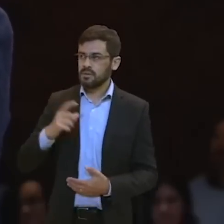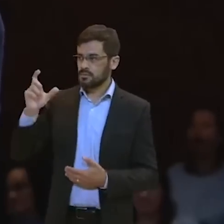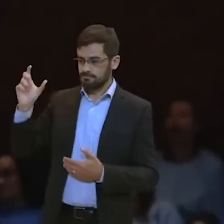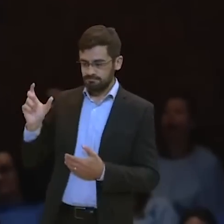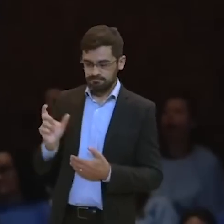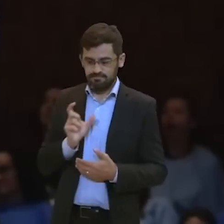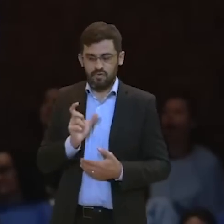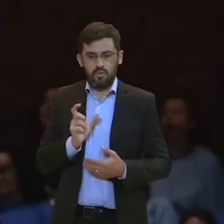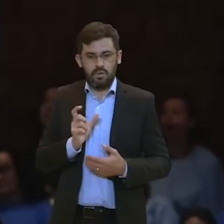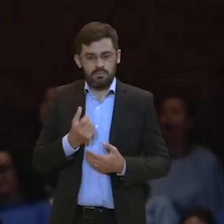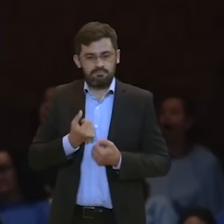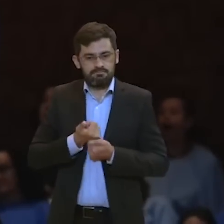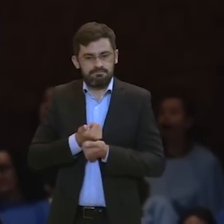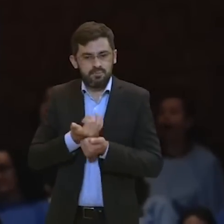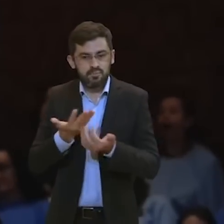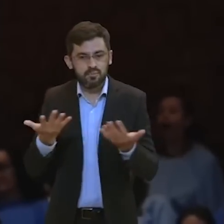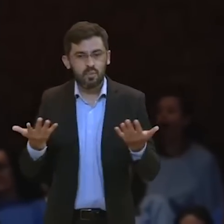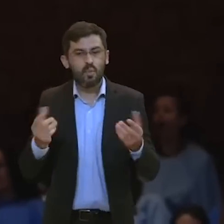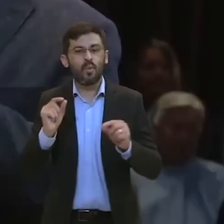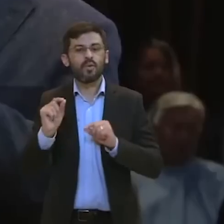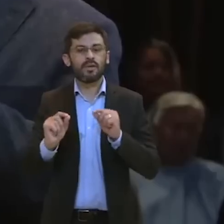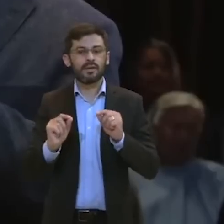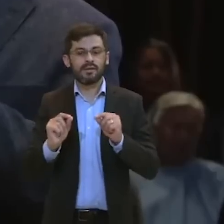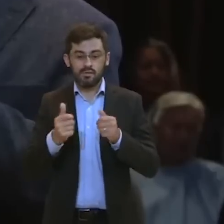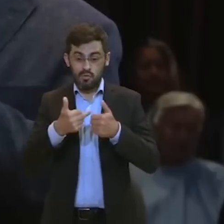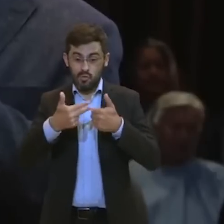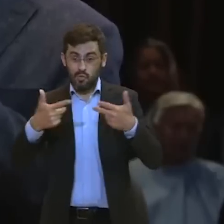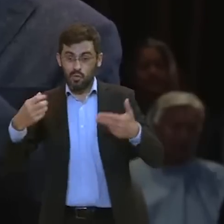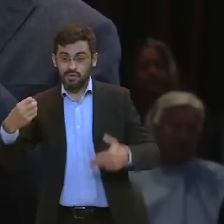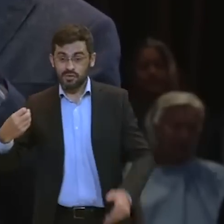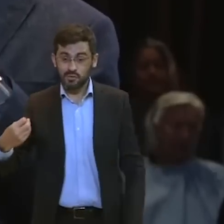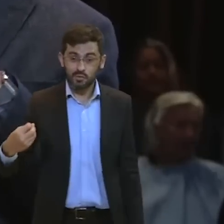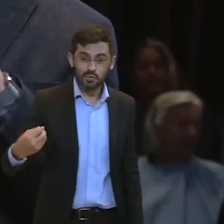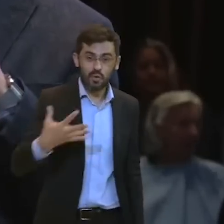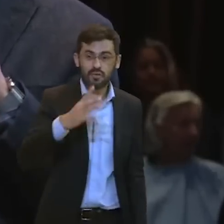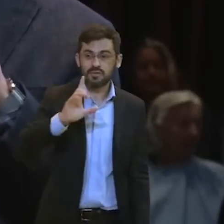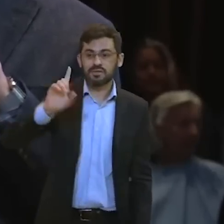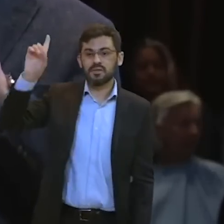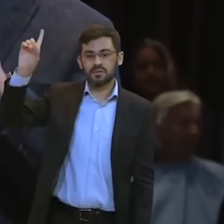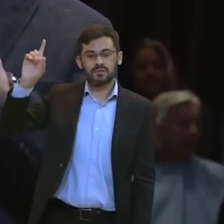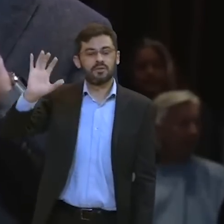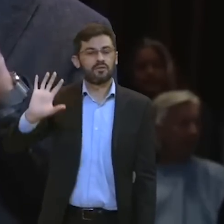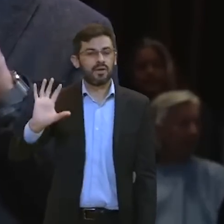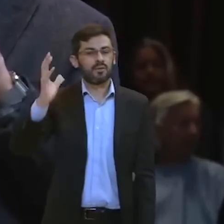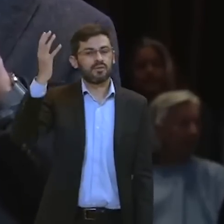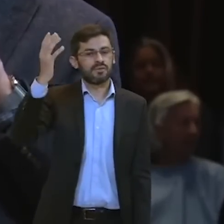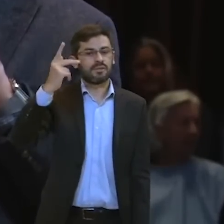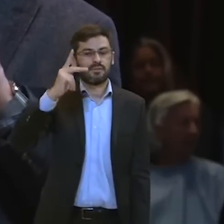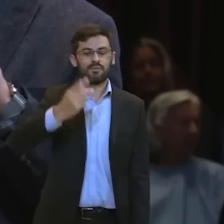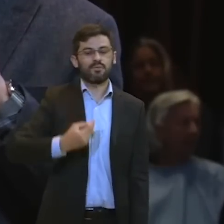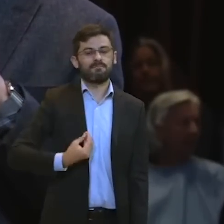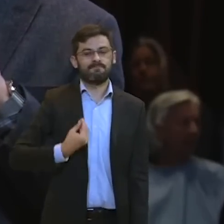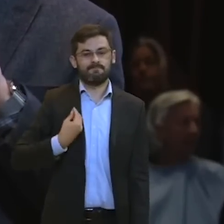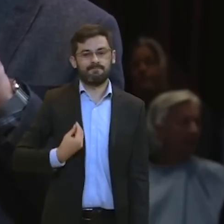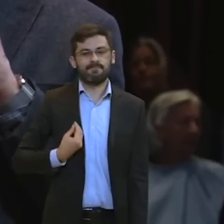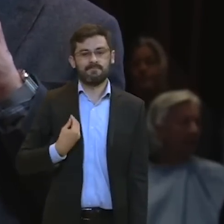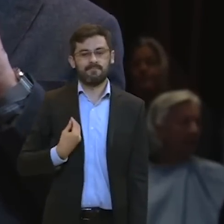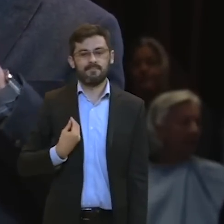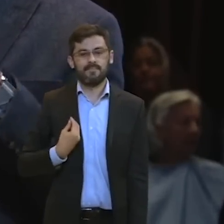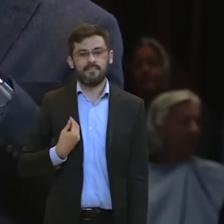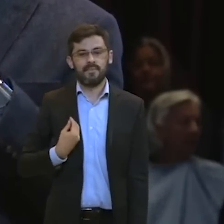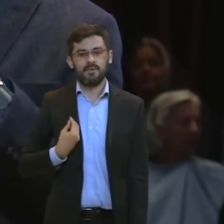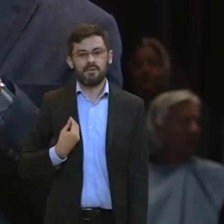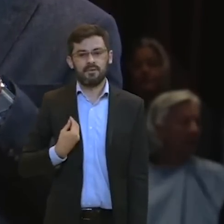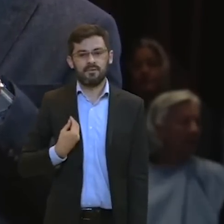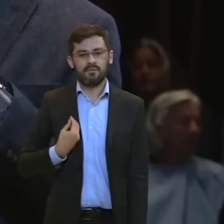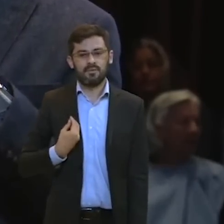meu coração é: algo novo de Deus vai acontecer no seu coração. Você não está